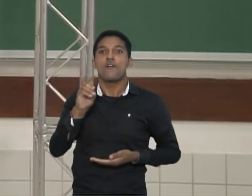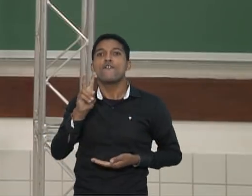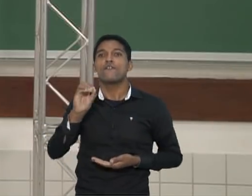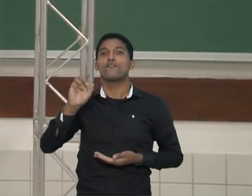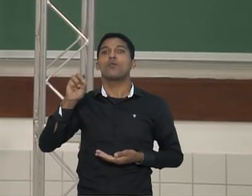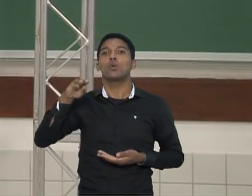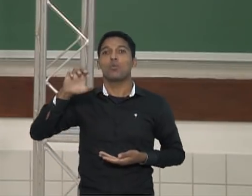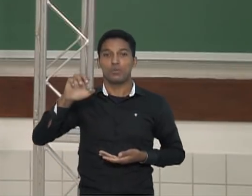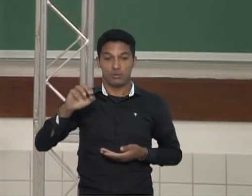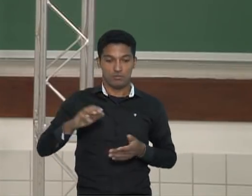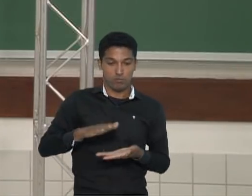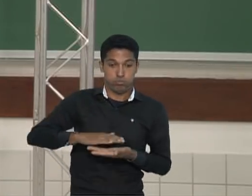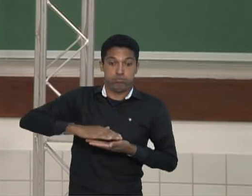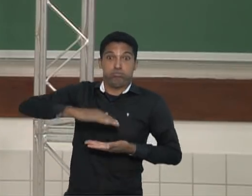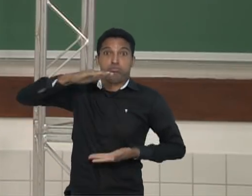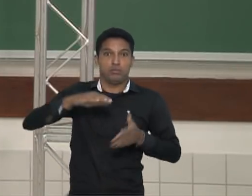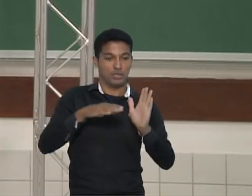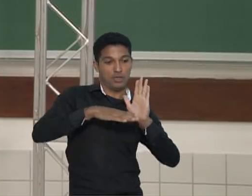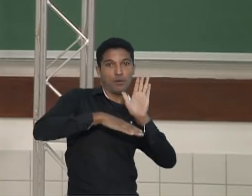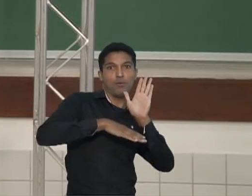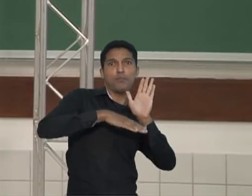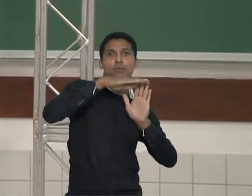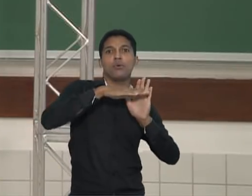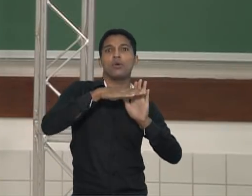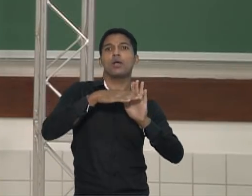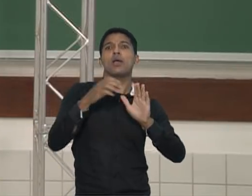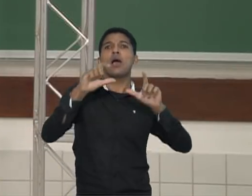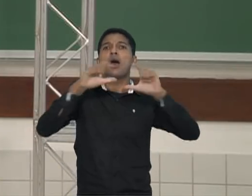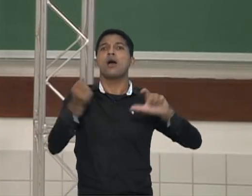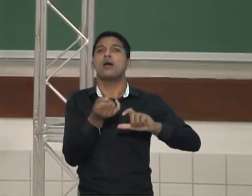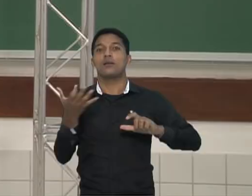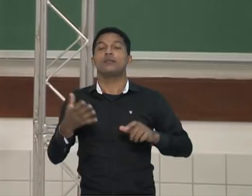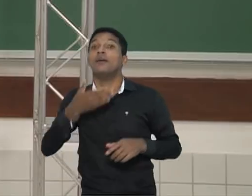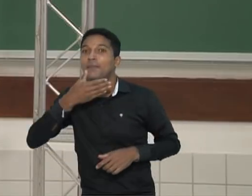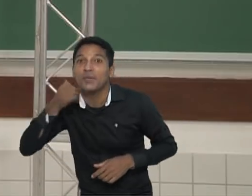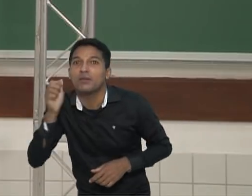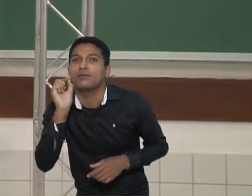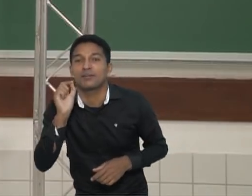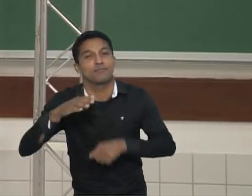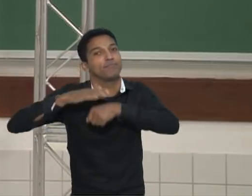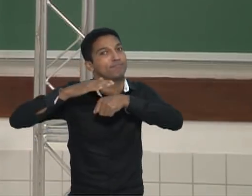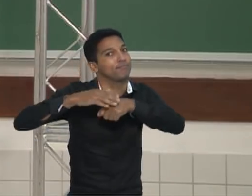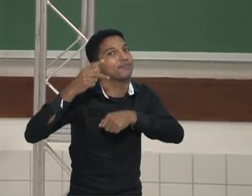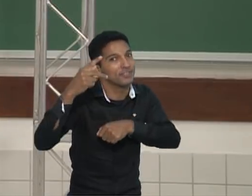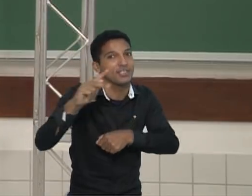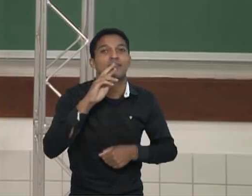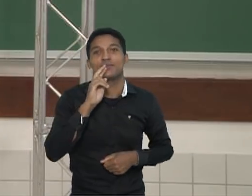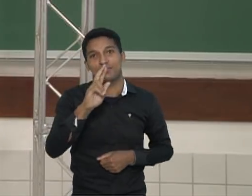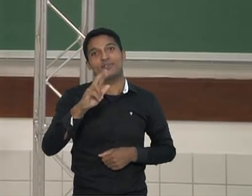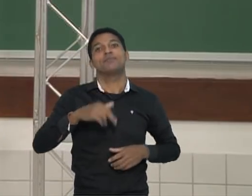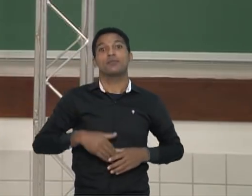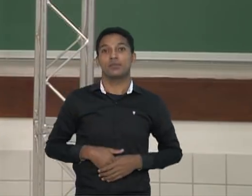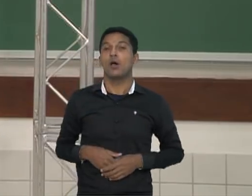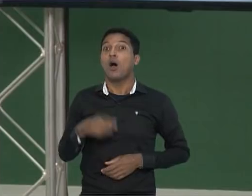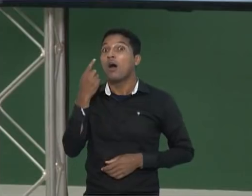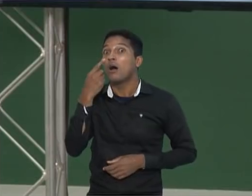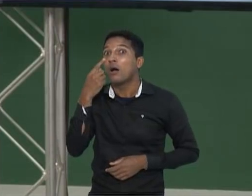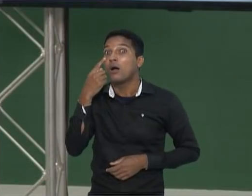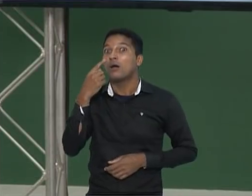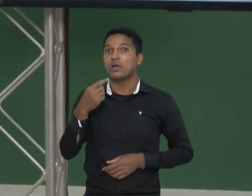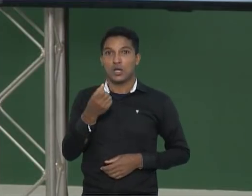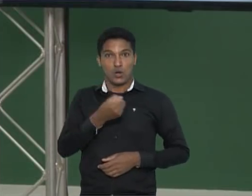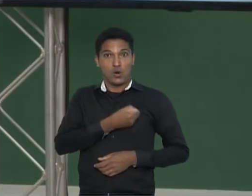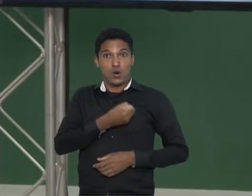responder A vão ser vocês, tá? Vamos ver. Olha só. A expressão